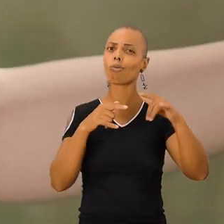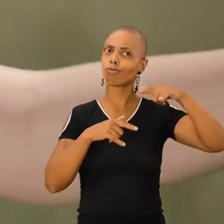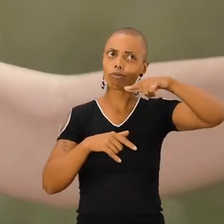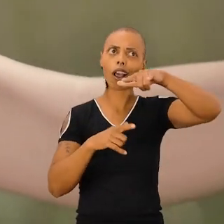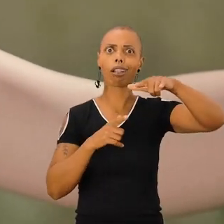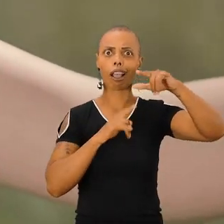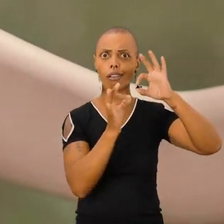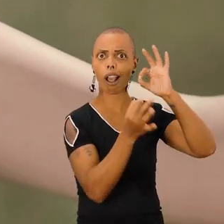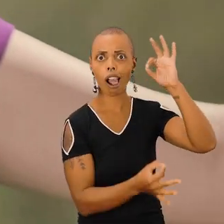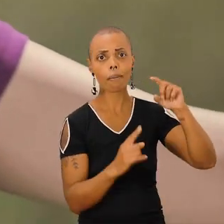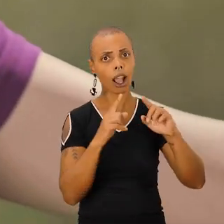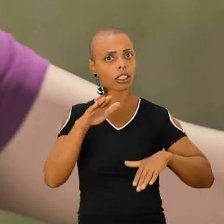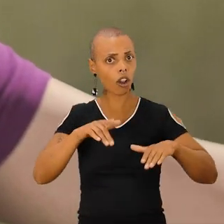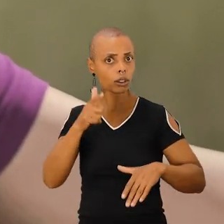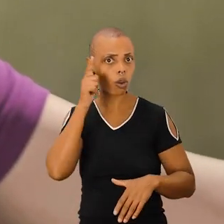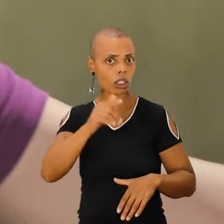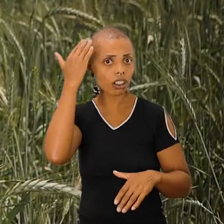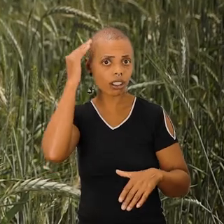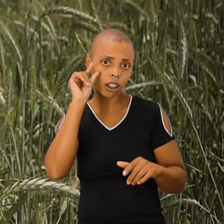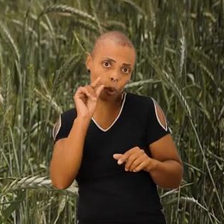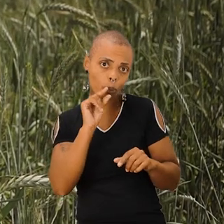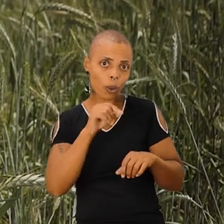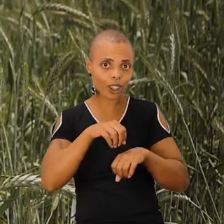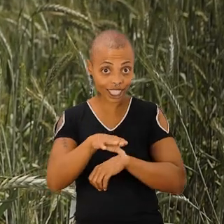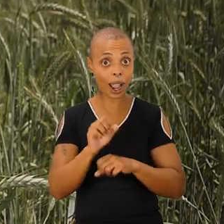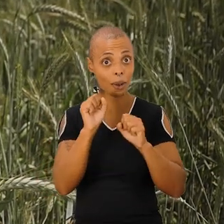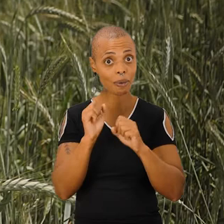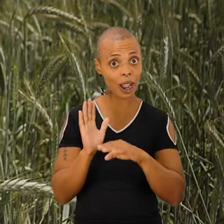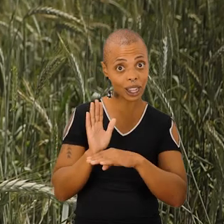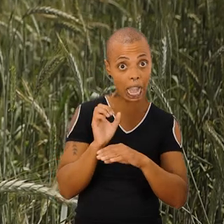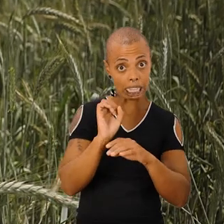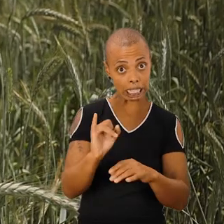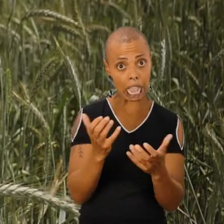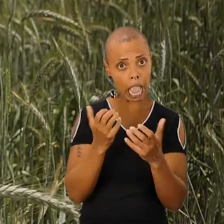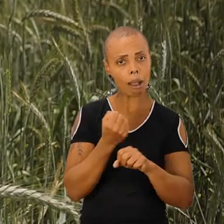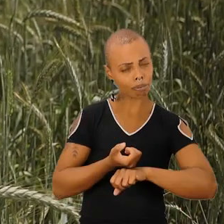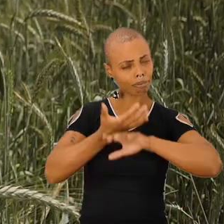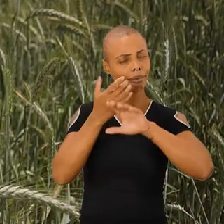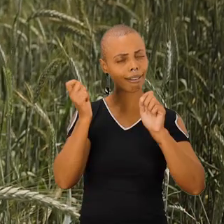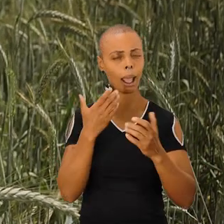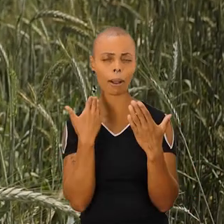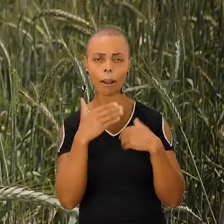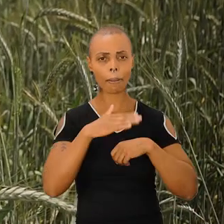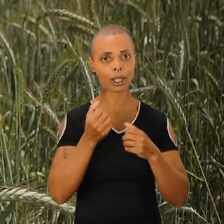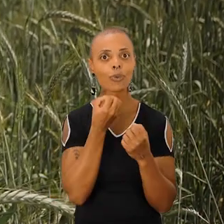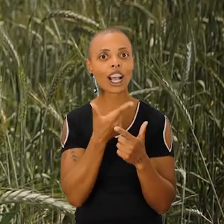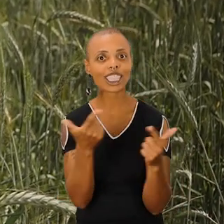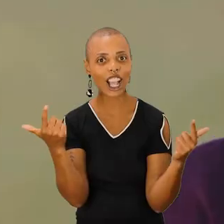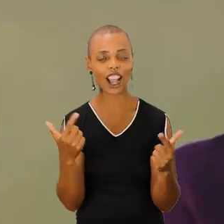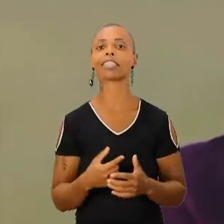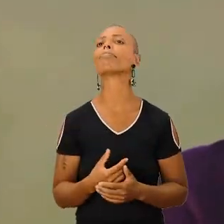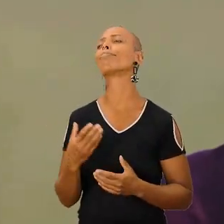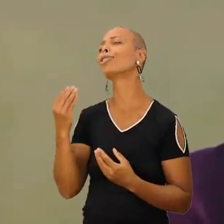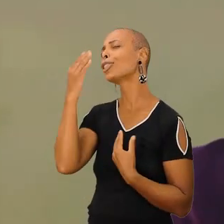longo. Espero ter conseguido dar uma ideia para vocês aí. Espero ter ajudado. Fique à vontade de me ligar aí para a gente conversar mais e boa sorte nessa jornada de vocês